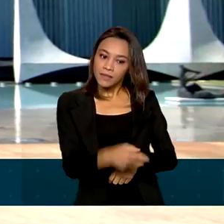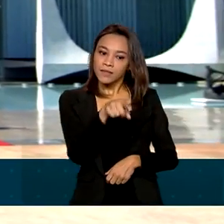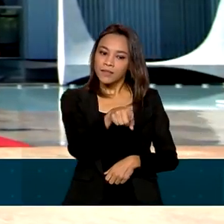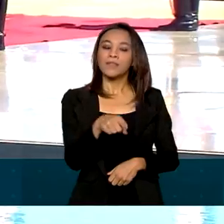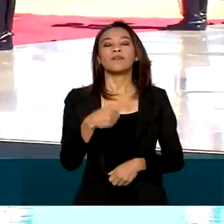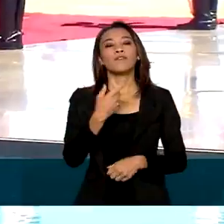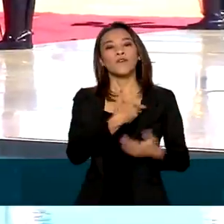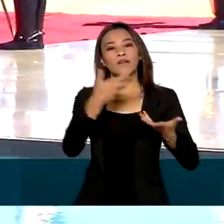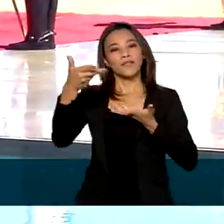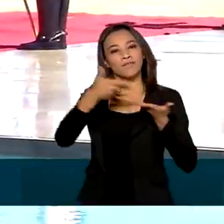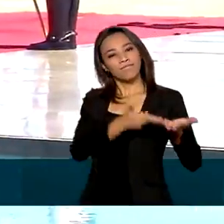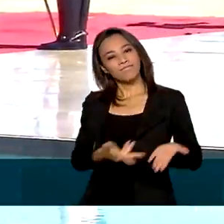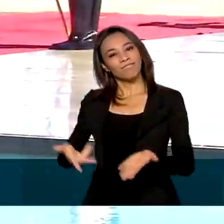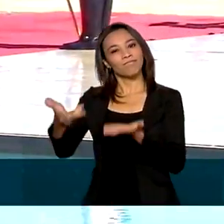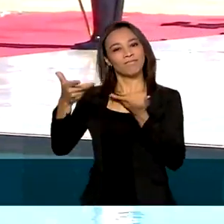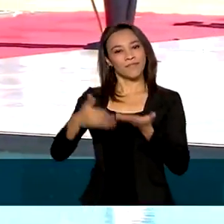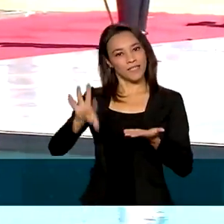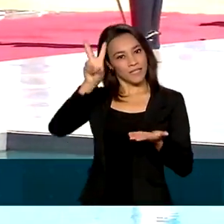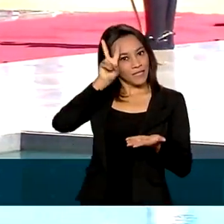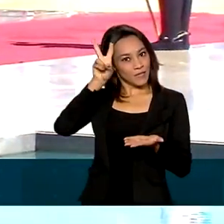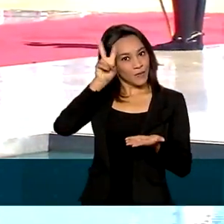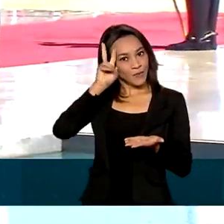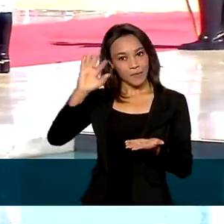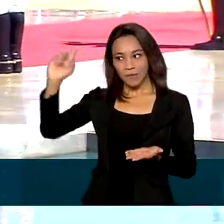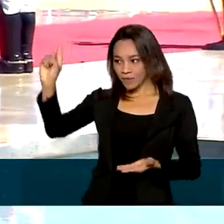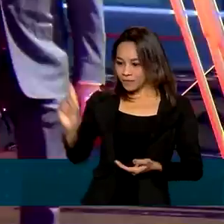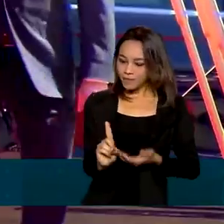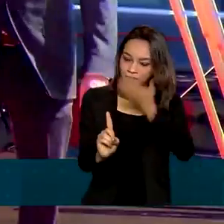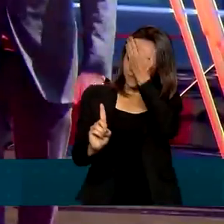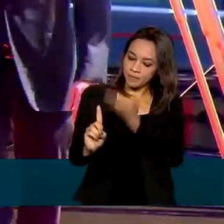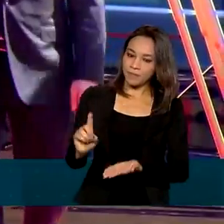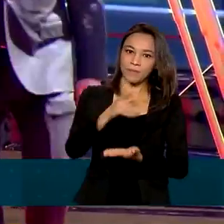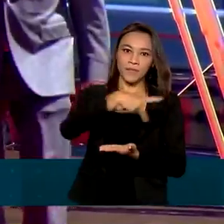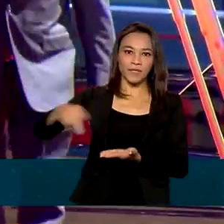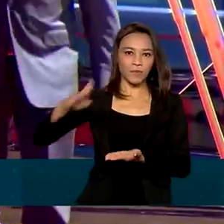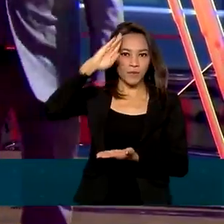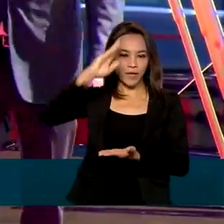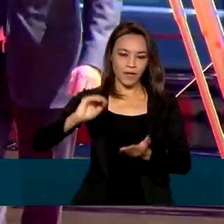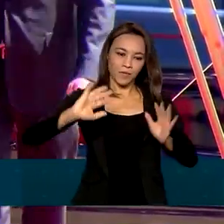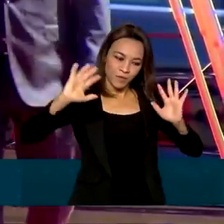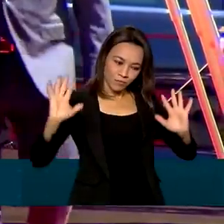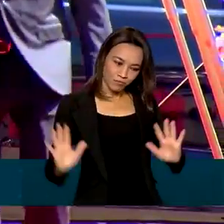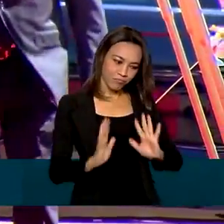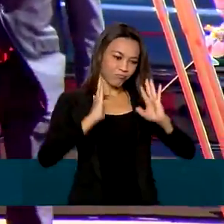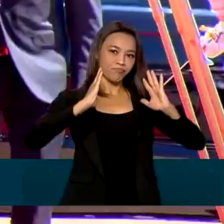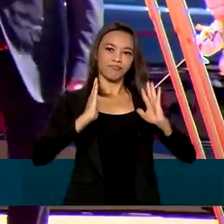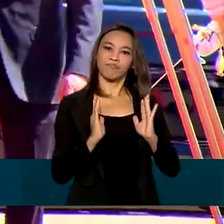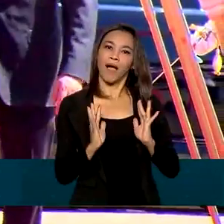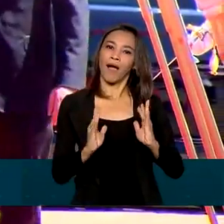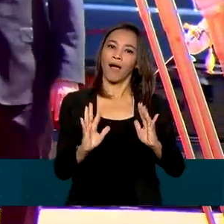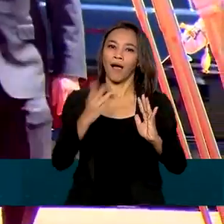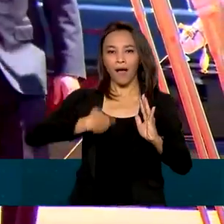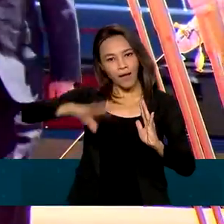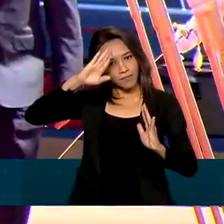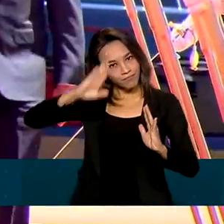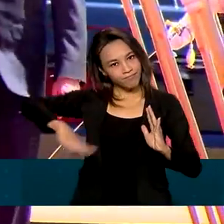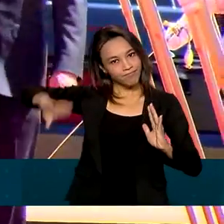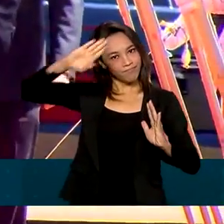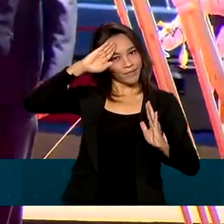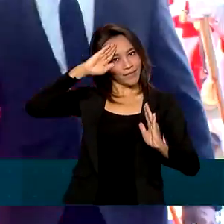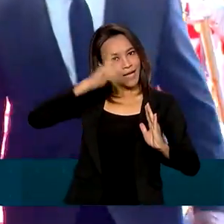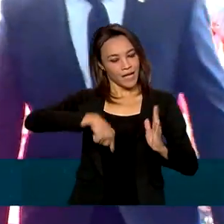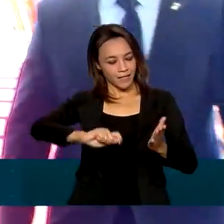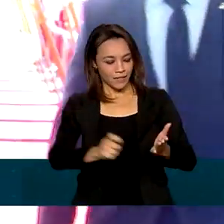recebido nesta segunda-feira pelo presidente Jair bolsonaro com honras militares ele assinou o livro de visitas do Palácio da Alvorada